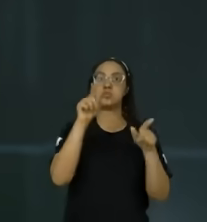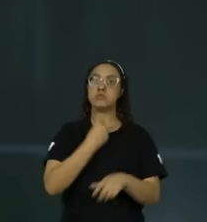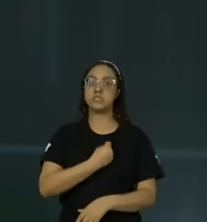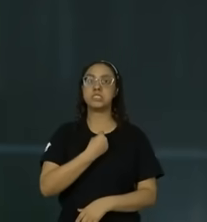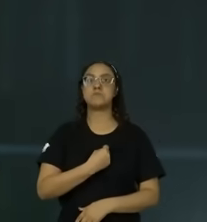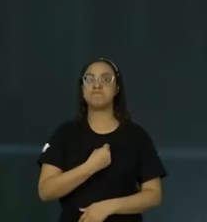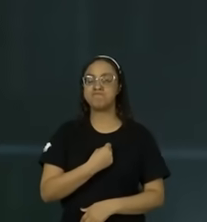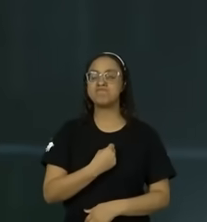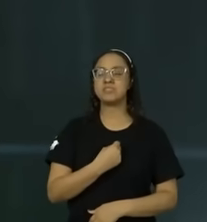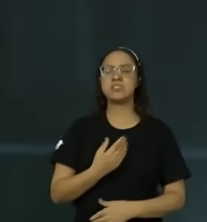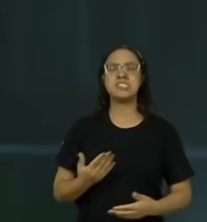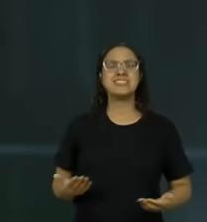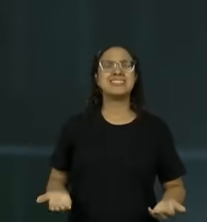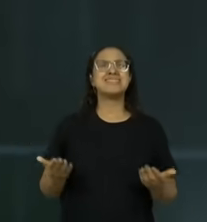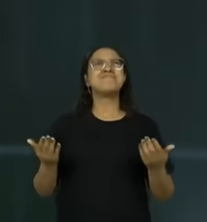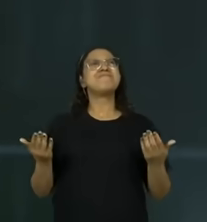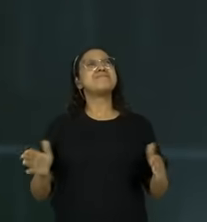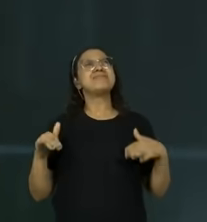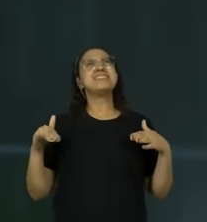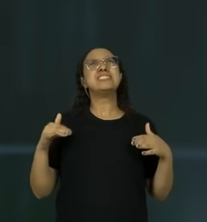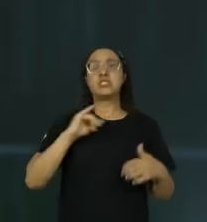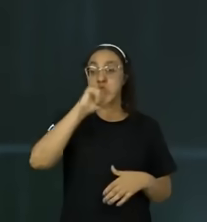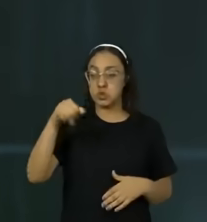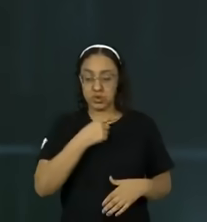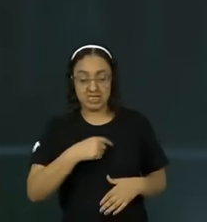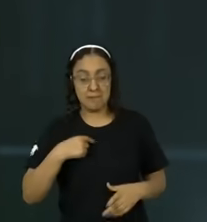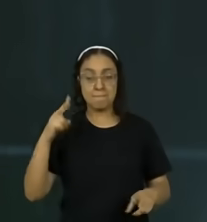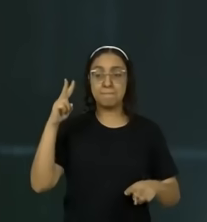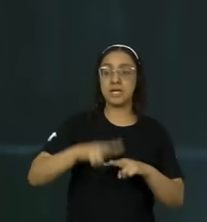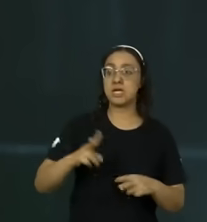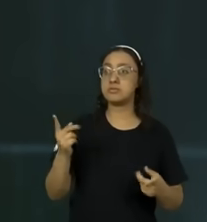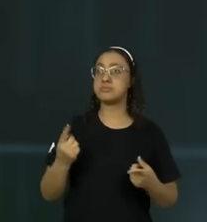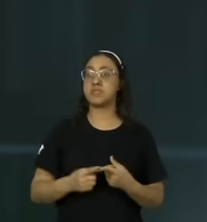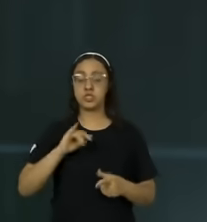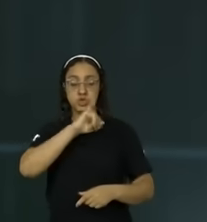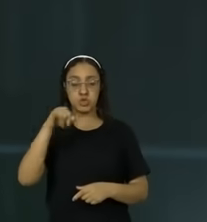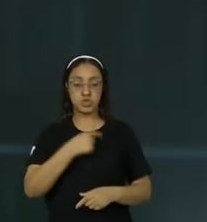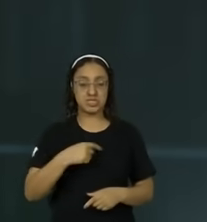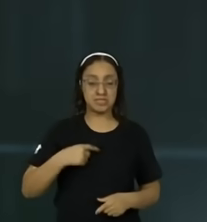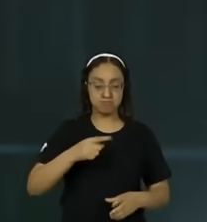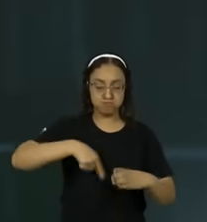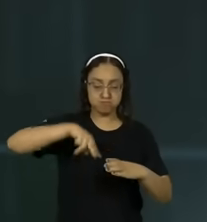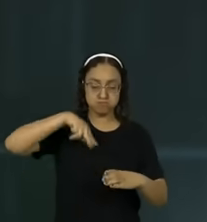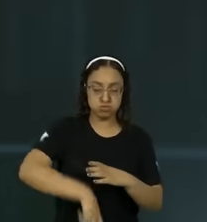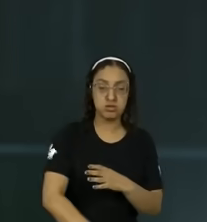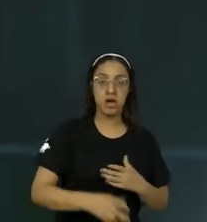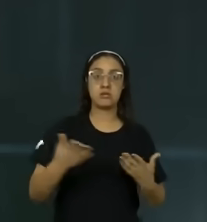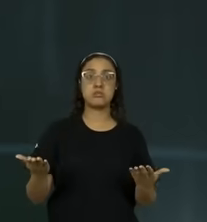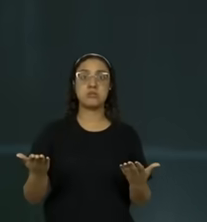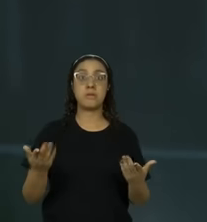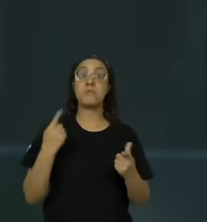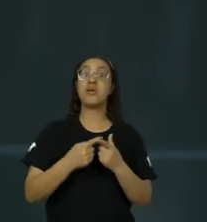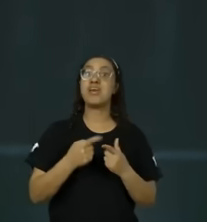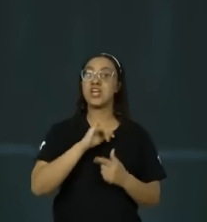José foi parar numa prisão, José foi acusado de estupro, José foi jogado num poço, porque ele era um sonhador. E você